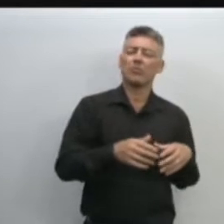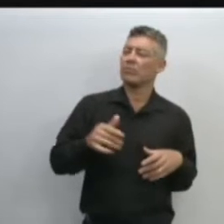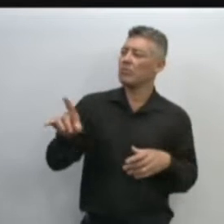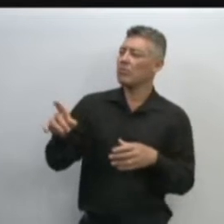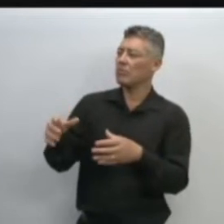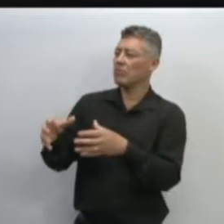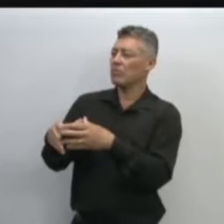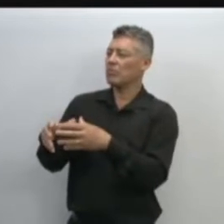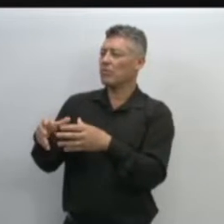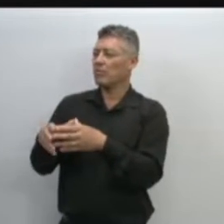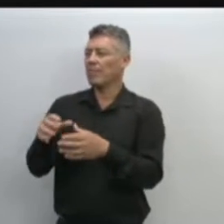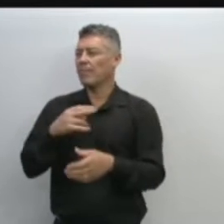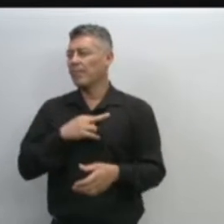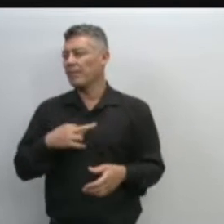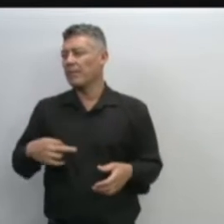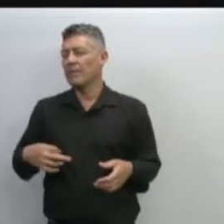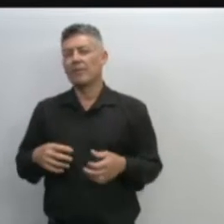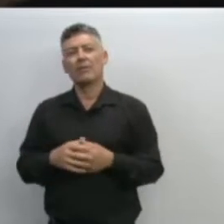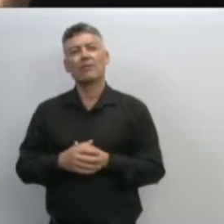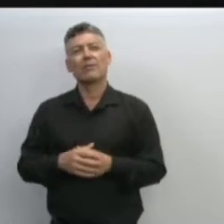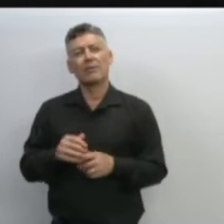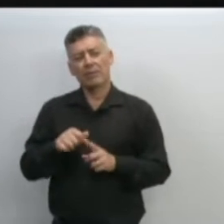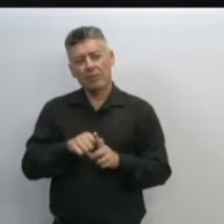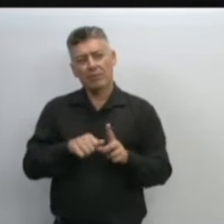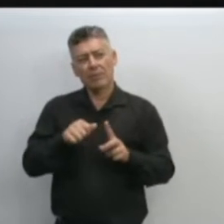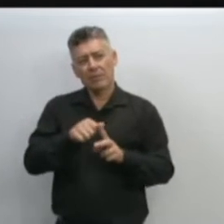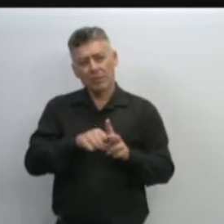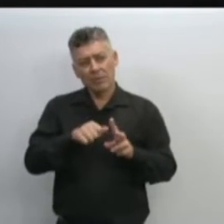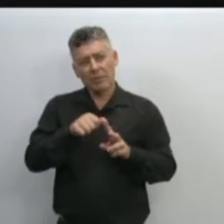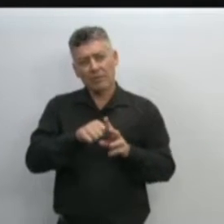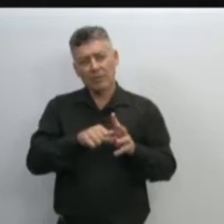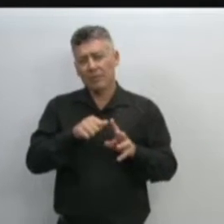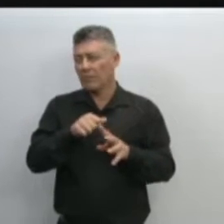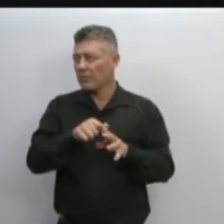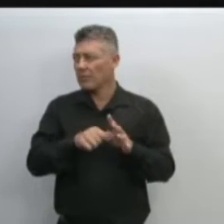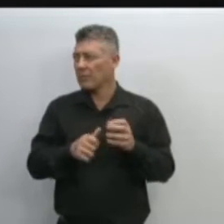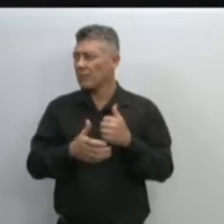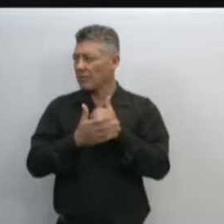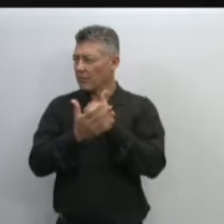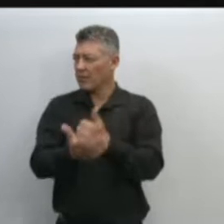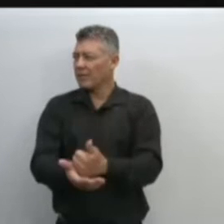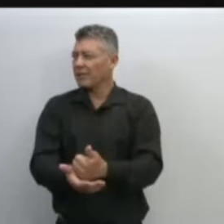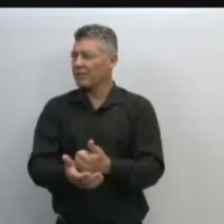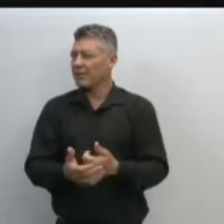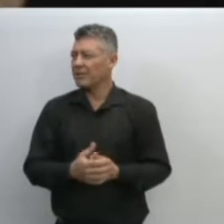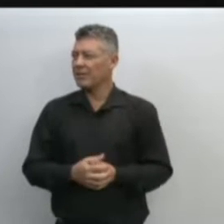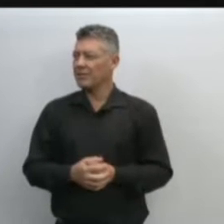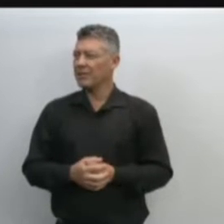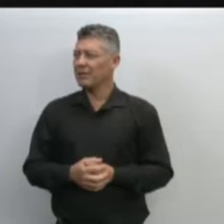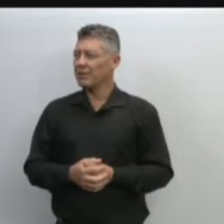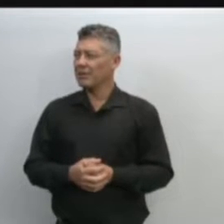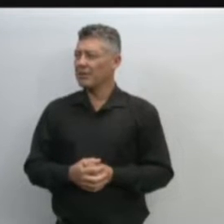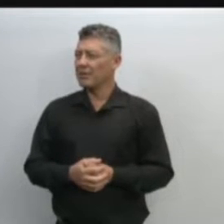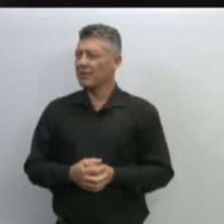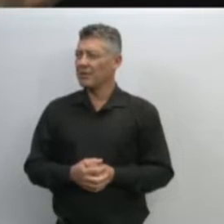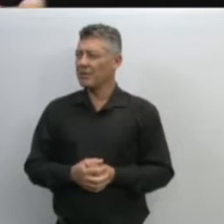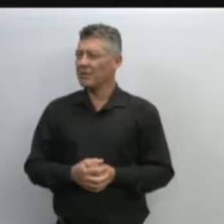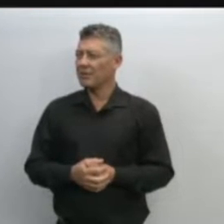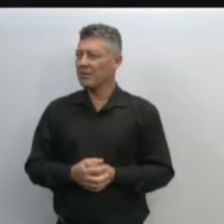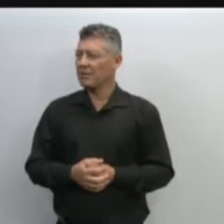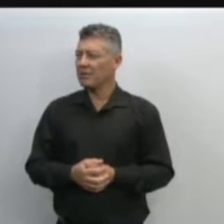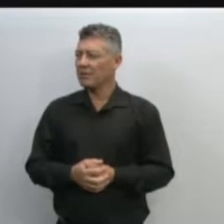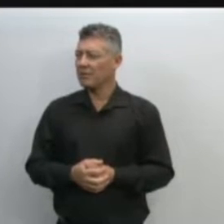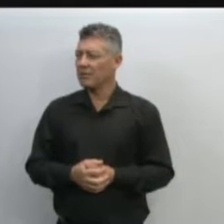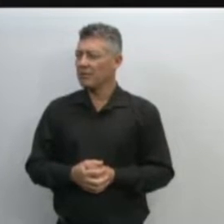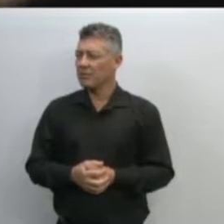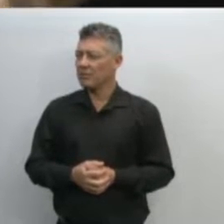outros vereadores. Todo mês nós doamos 1 tonelada, 30 toneladas de alimento dessas obras que nós vendemos na nossa loja